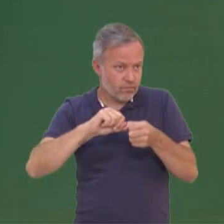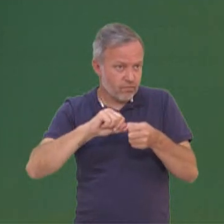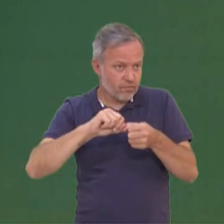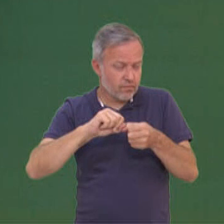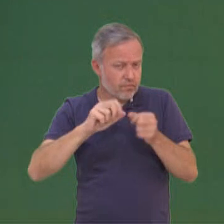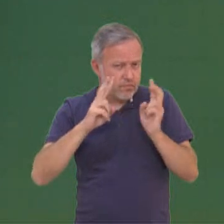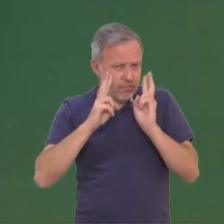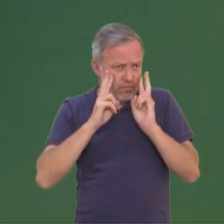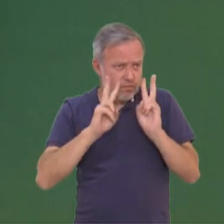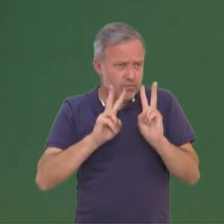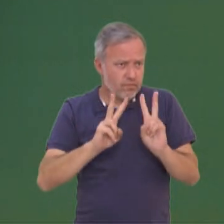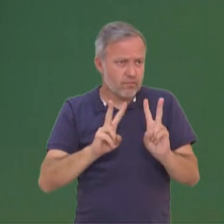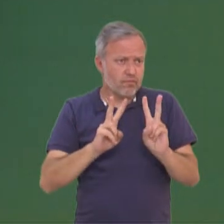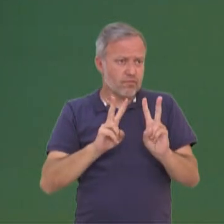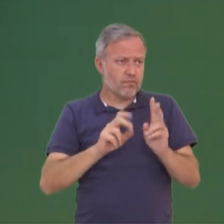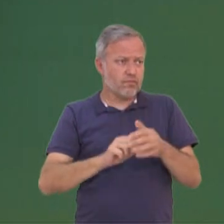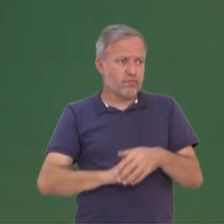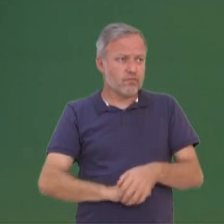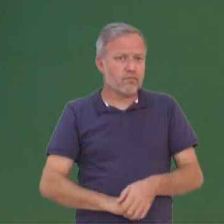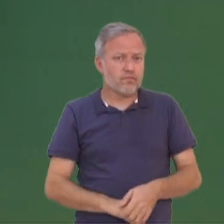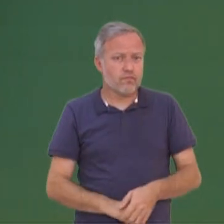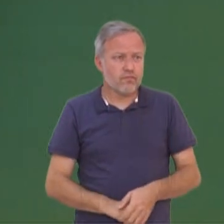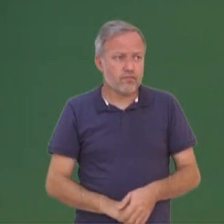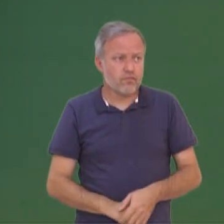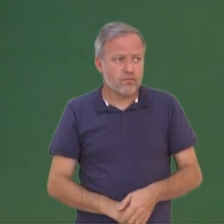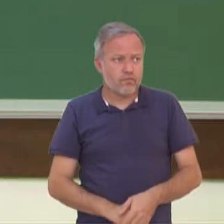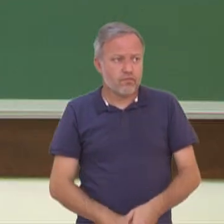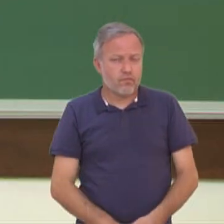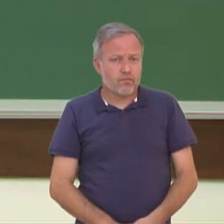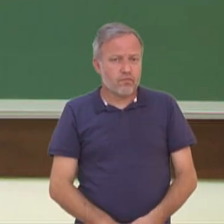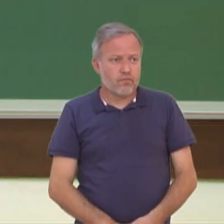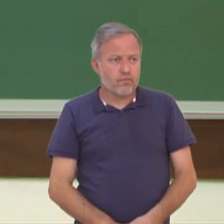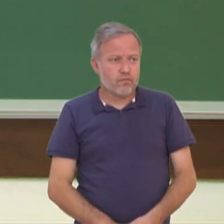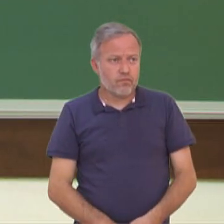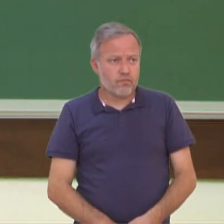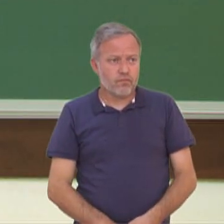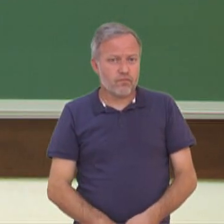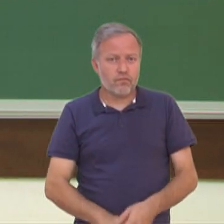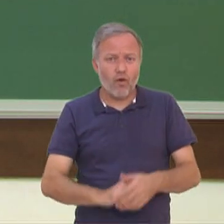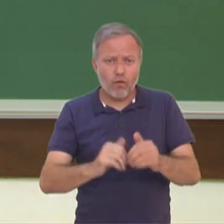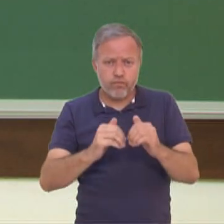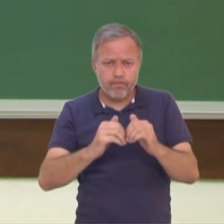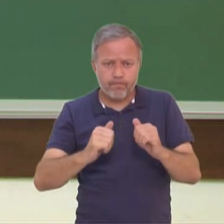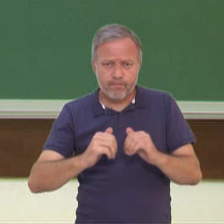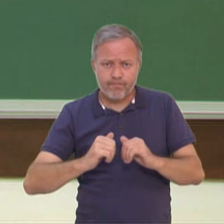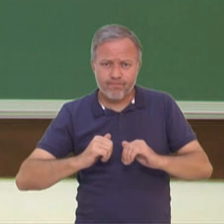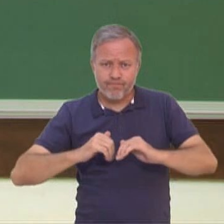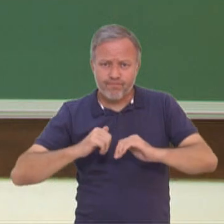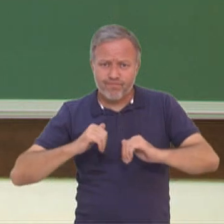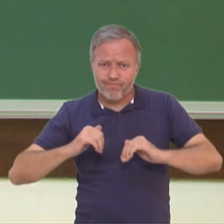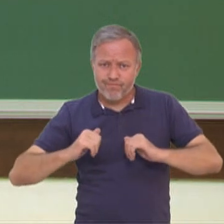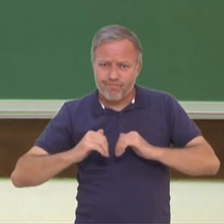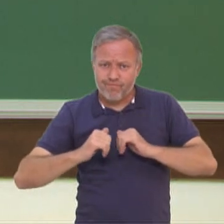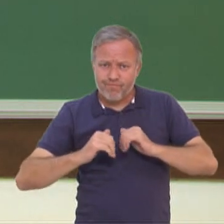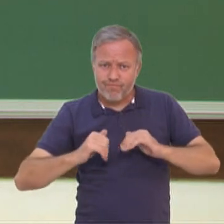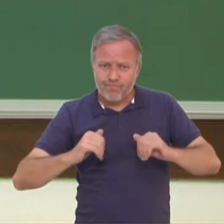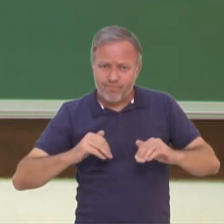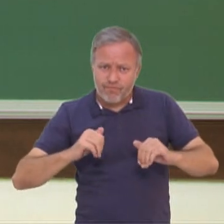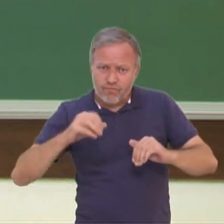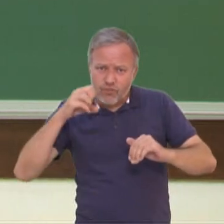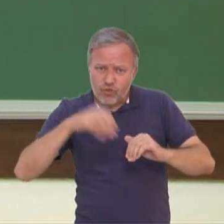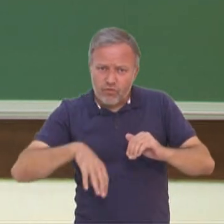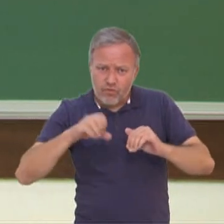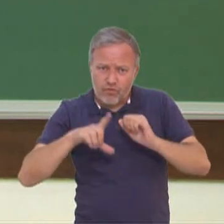que interessante. Pessoal, aterros sanitários é uma das coisas que o ser humano está aprendendo a não